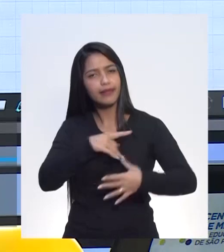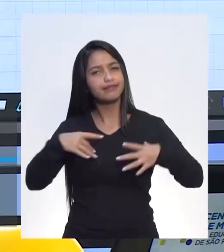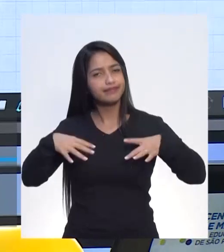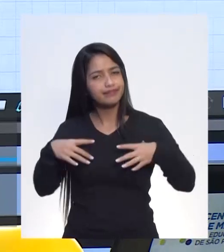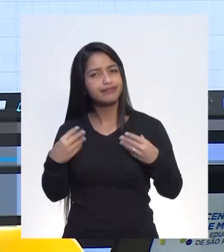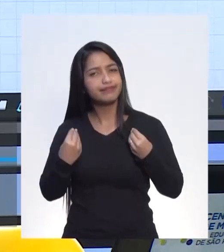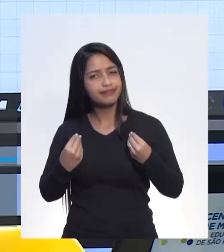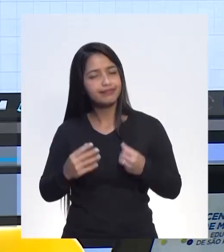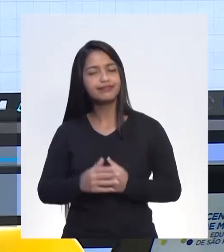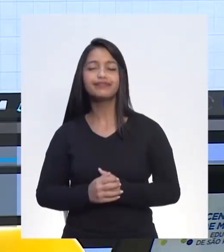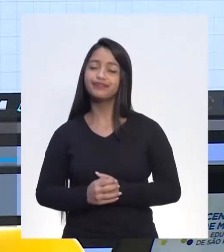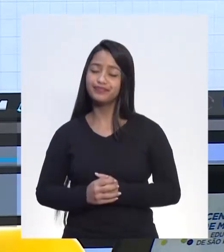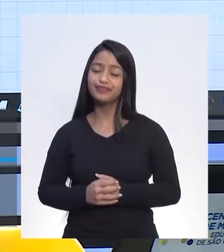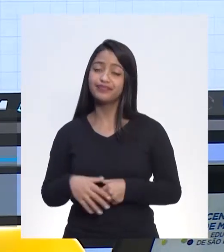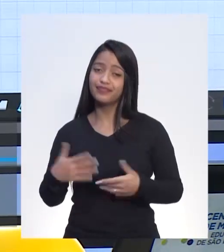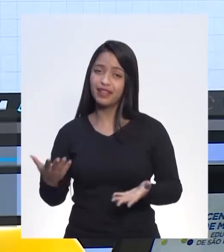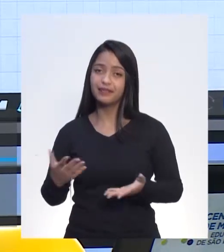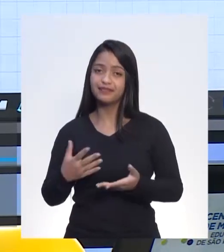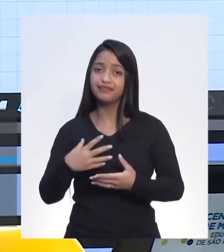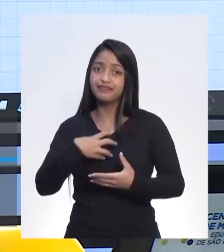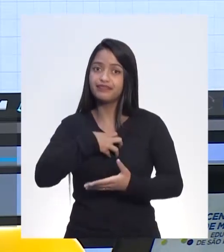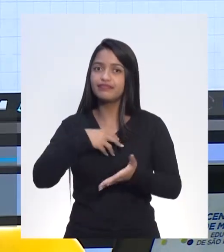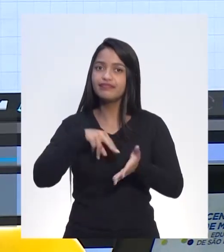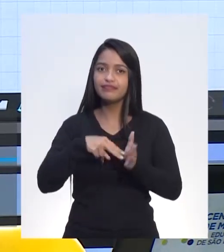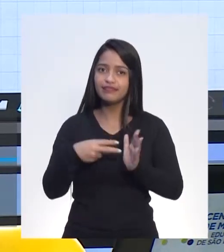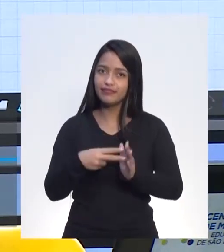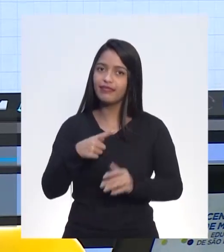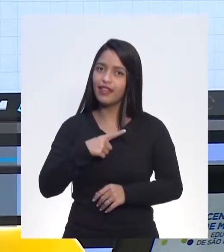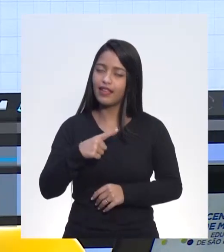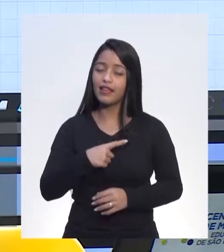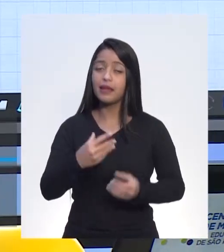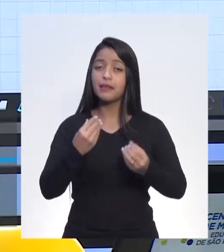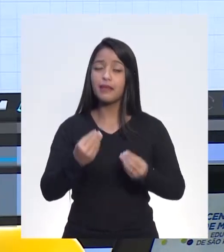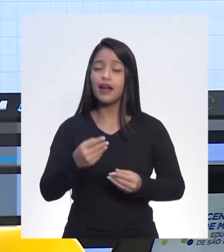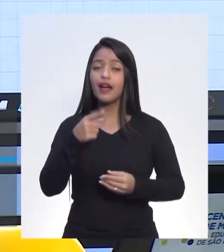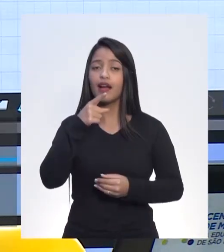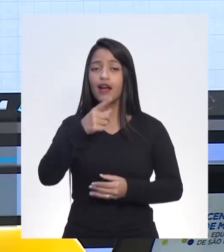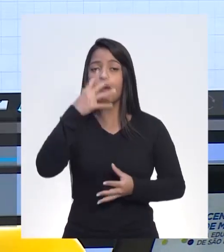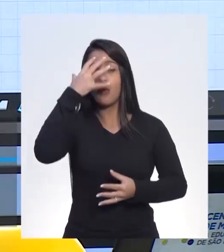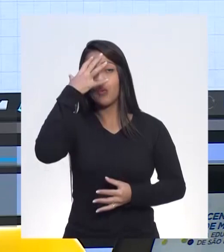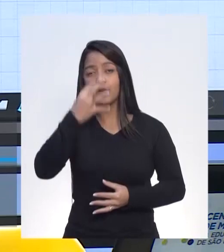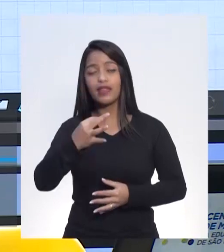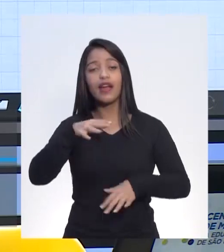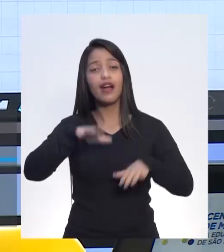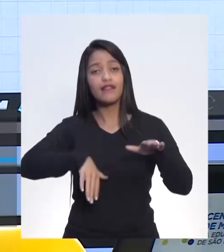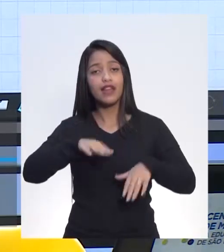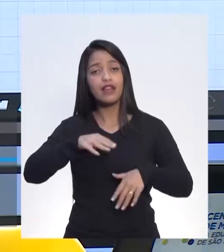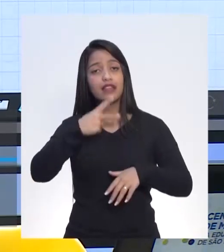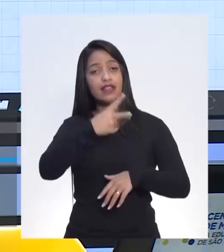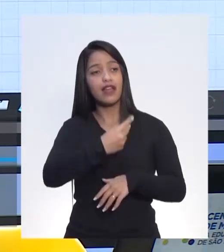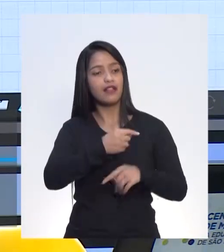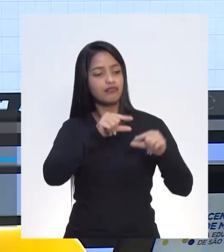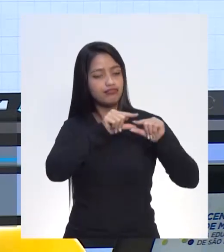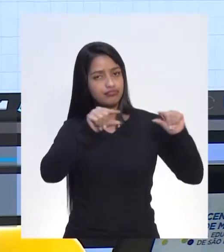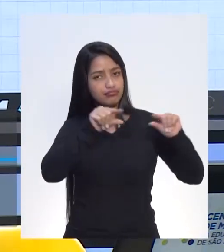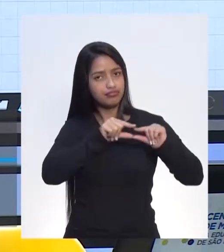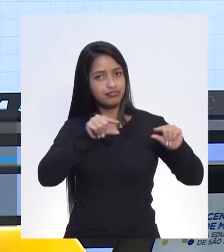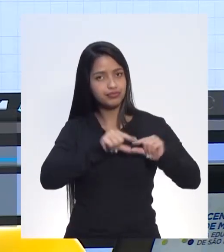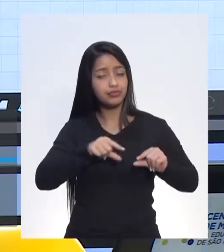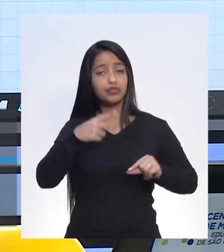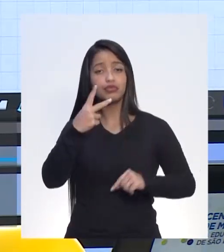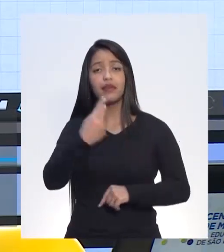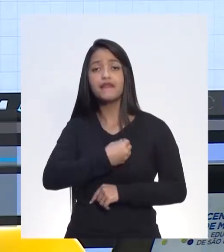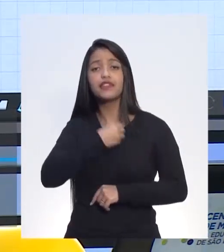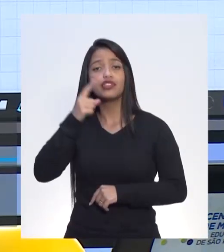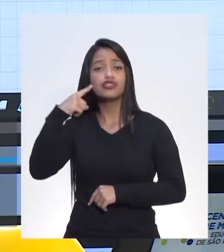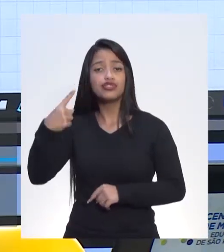um propósito, tudo tem um sentido. É para você entender que realmente é uma situação comum, uma situação corriqueira. Tudo bem? Então